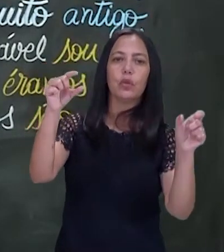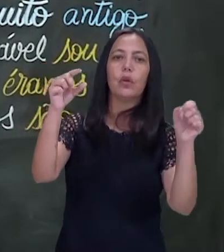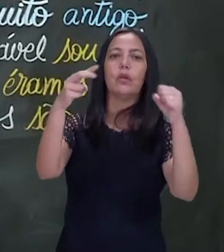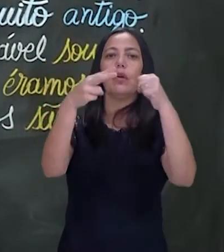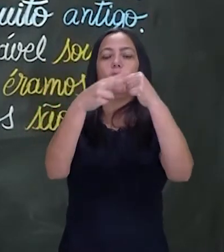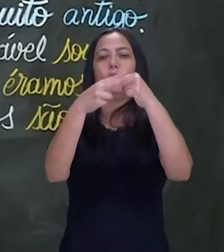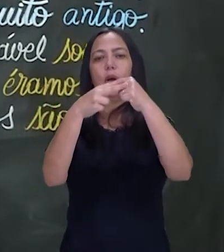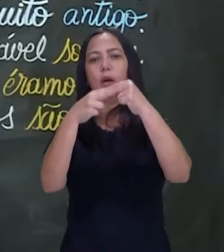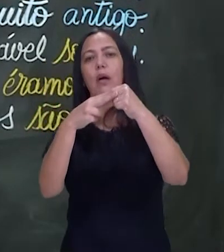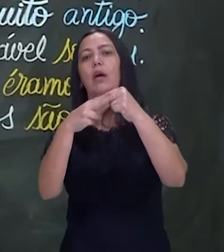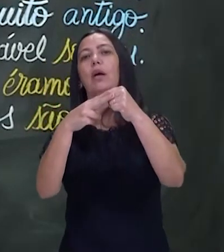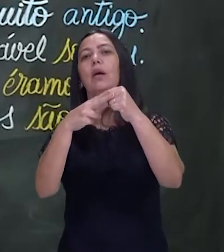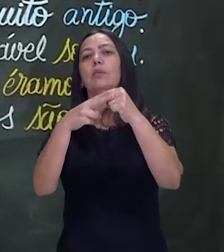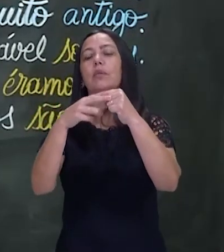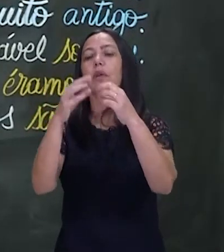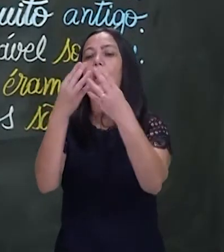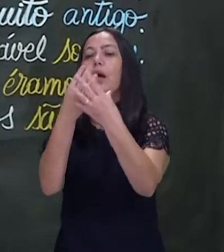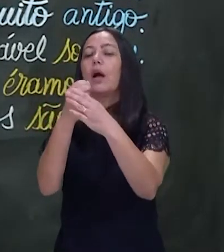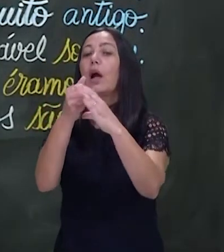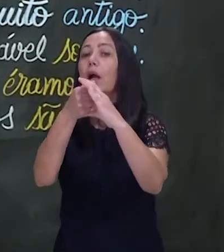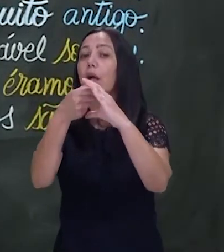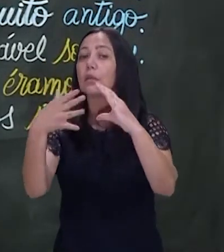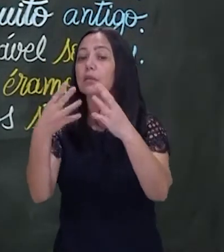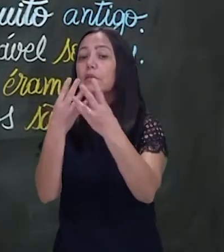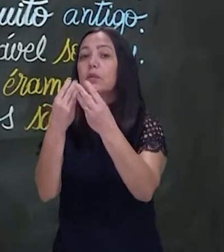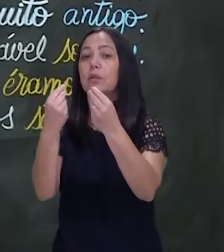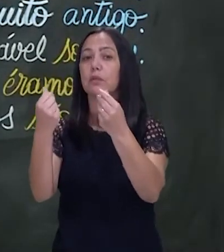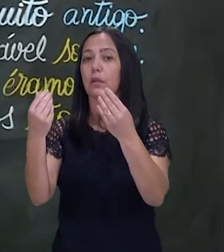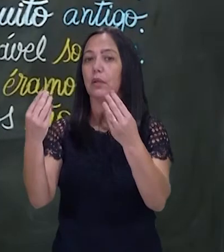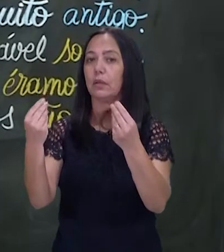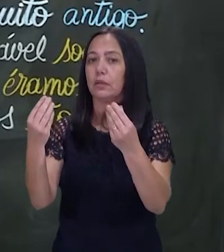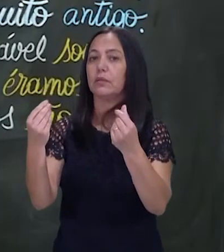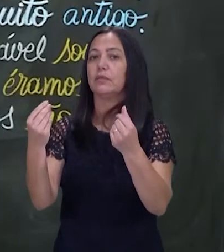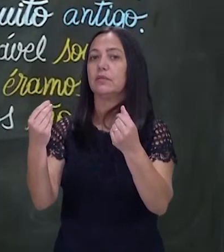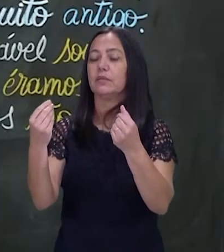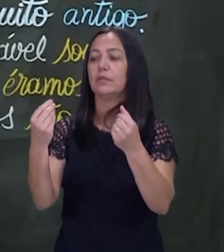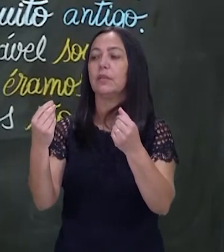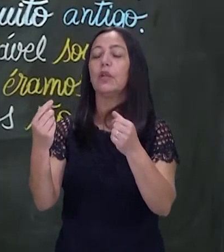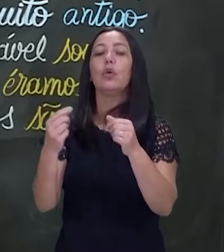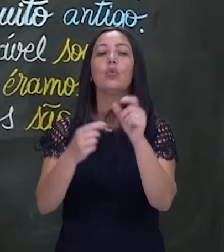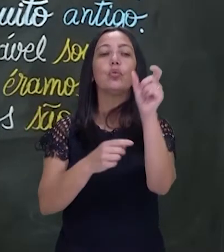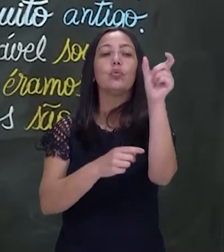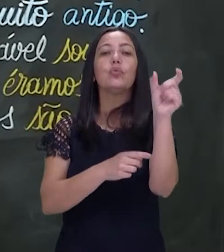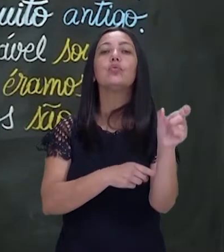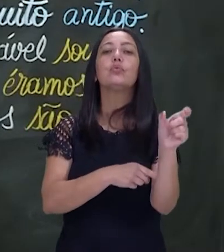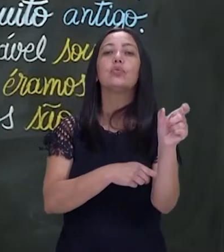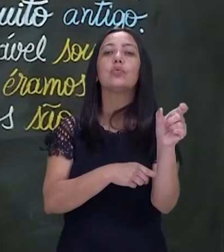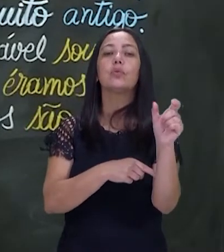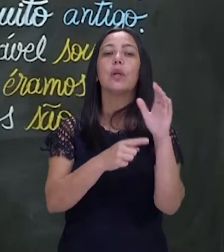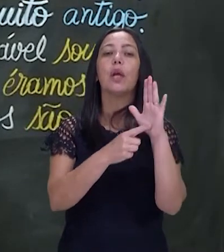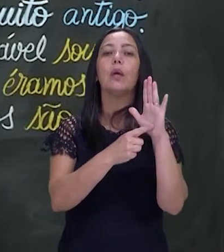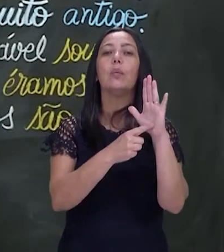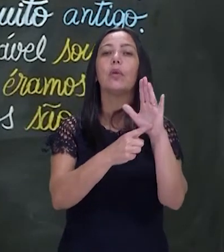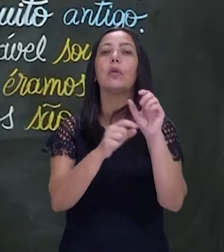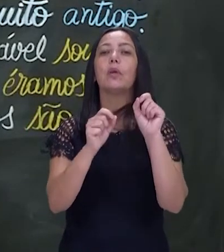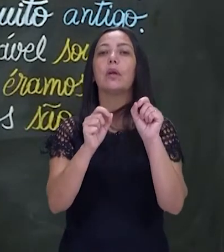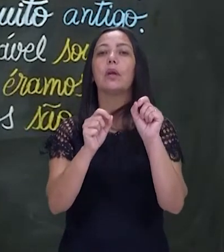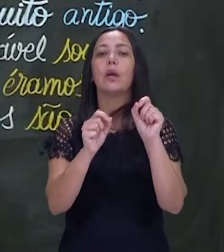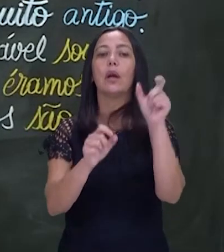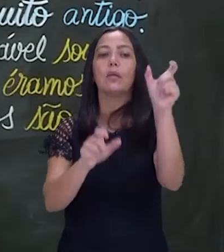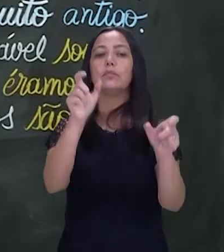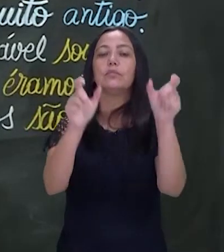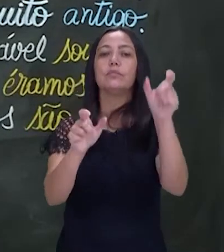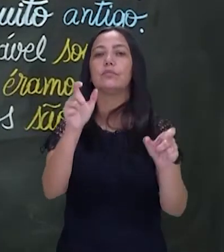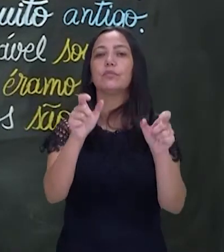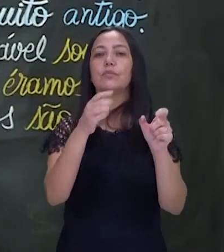estão os jogadores. O sujeito não deixaria de ser os jogadores, porque a função aqui do sujeito é representar o elemento sobre o qual nós estamos falando.